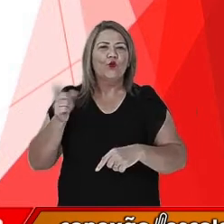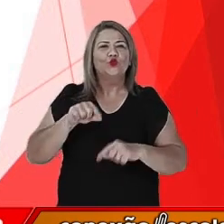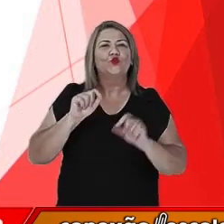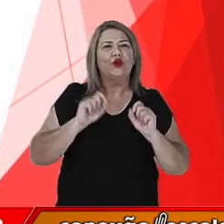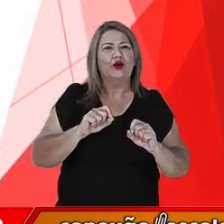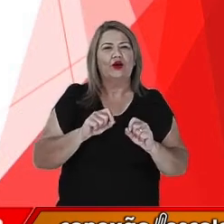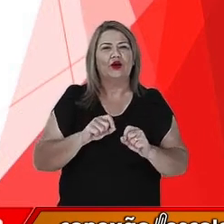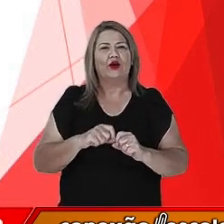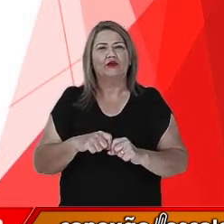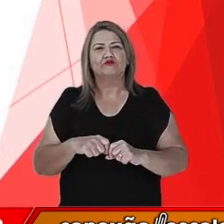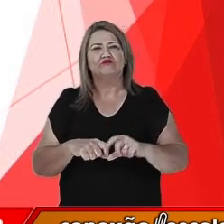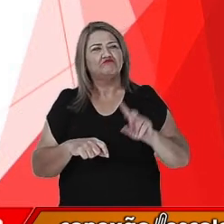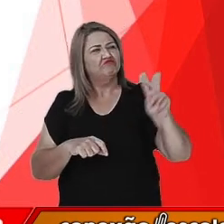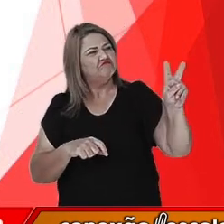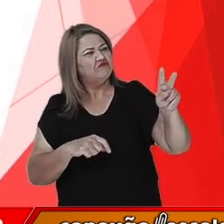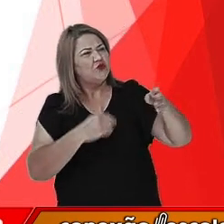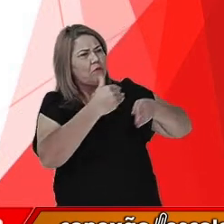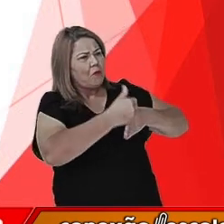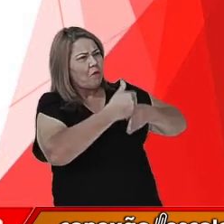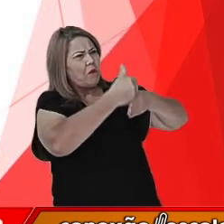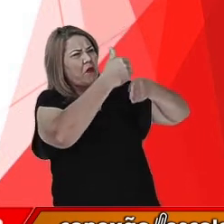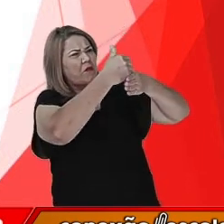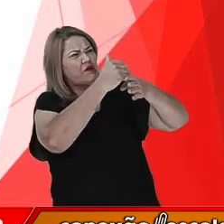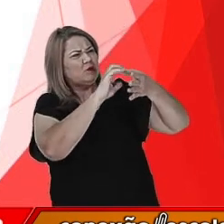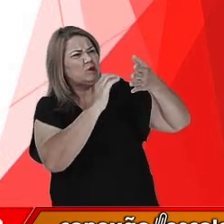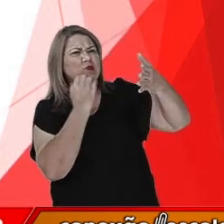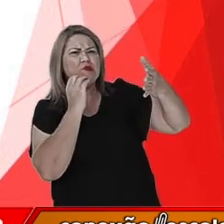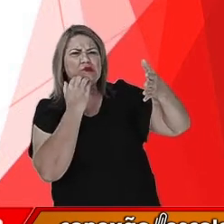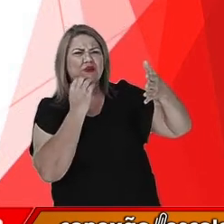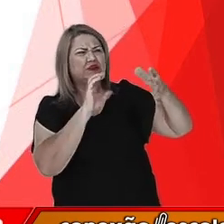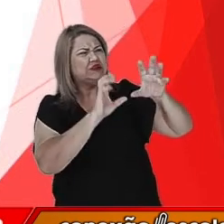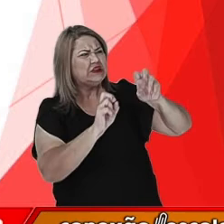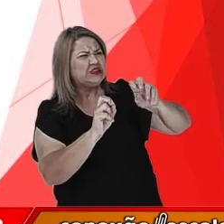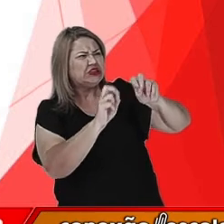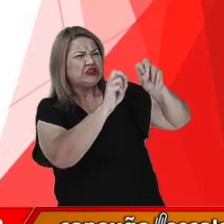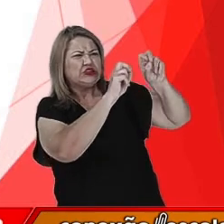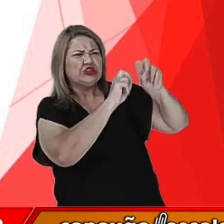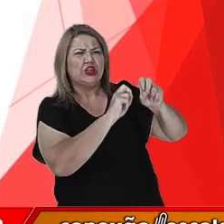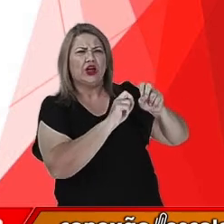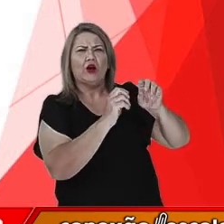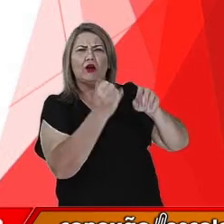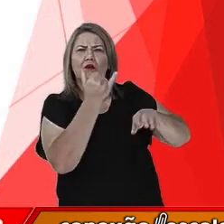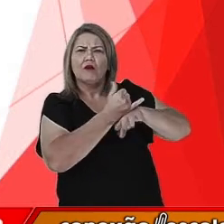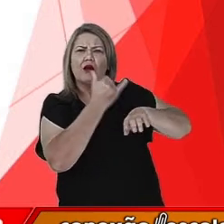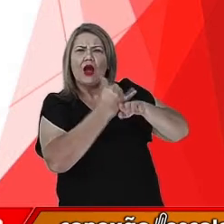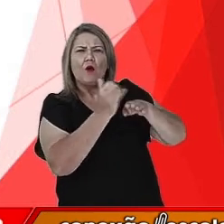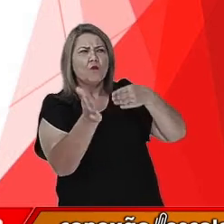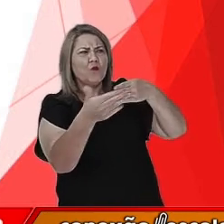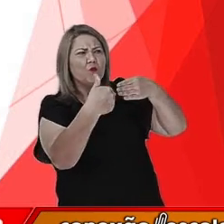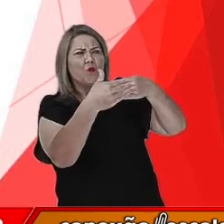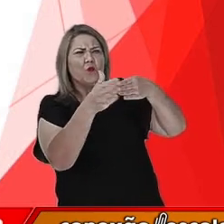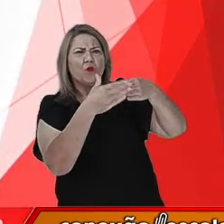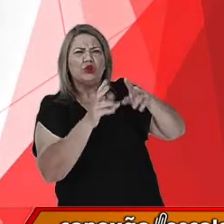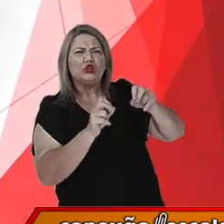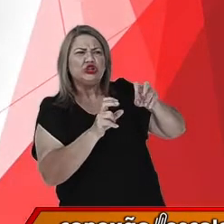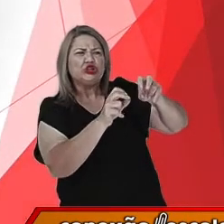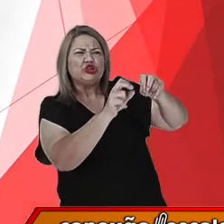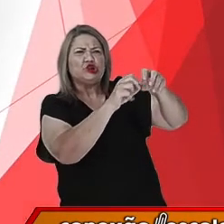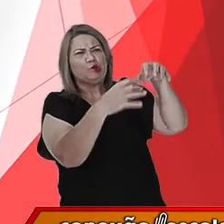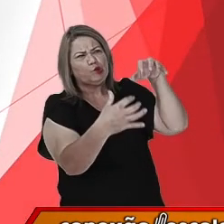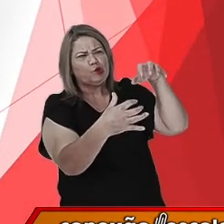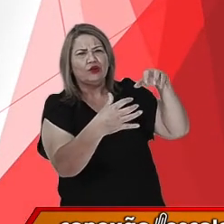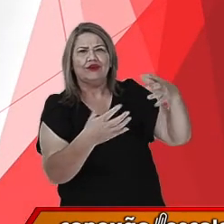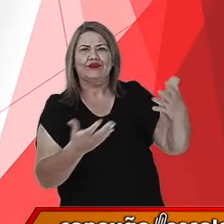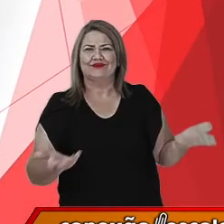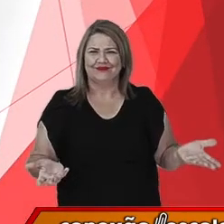para o velho muro arruinado. Indicou com o olhar o portão de ferro carcomido pela ferrugem. Ou seja, nós